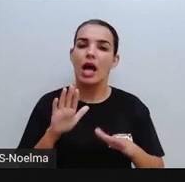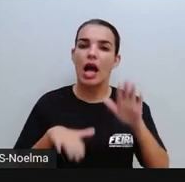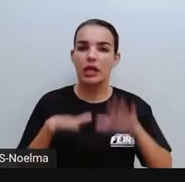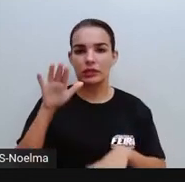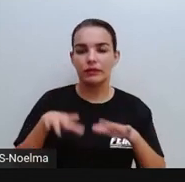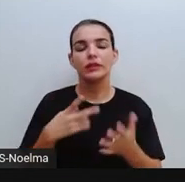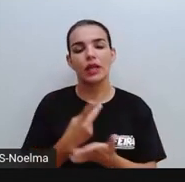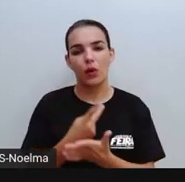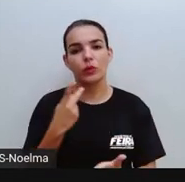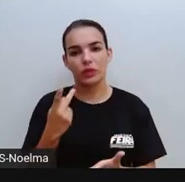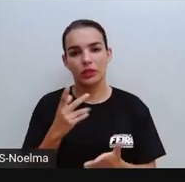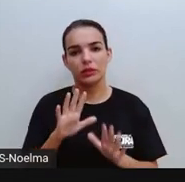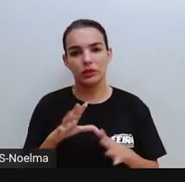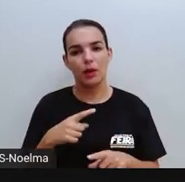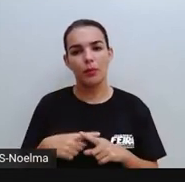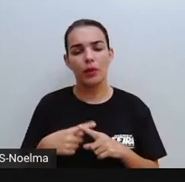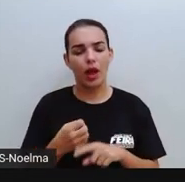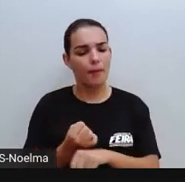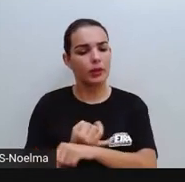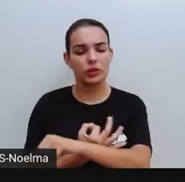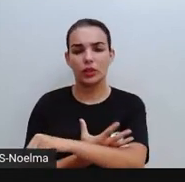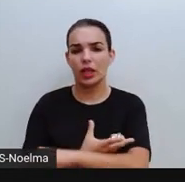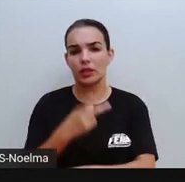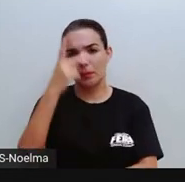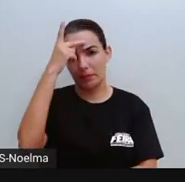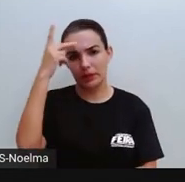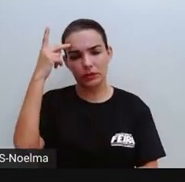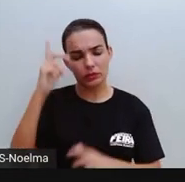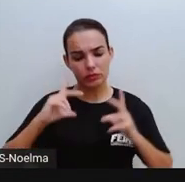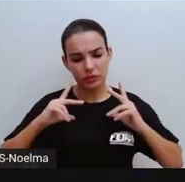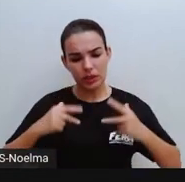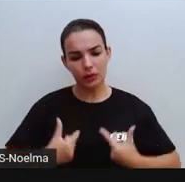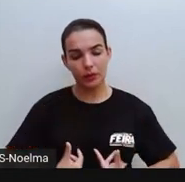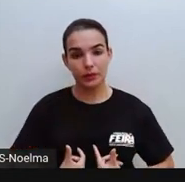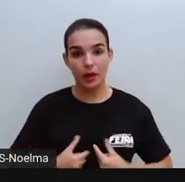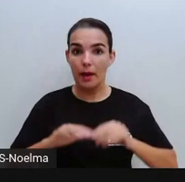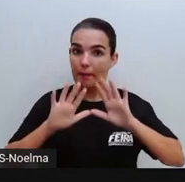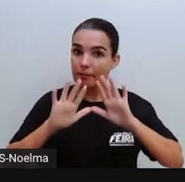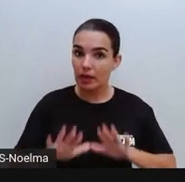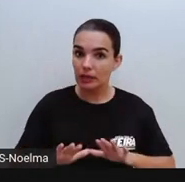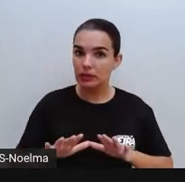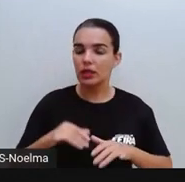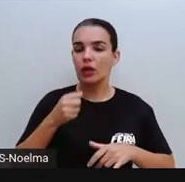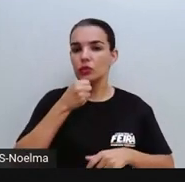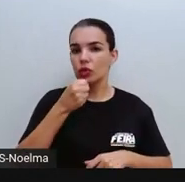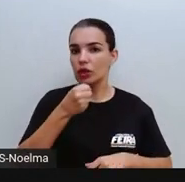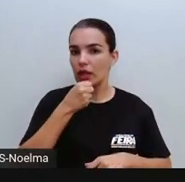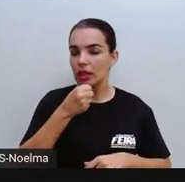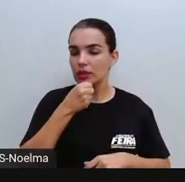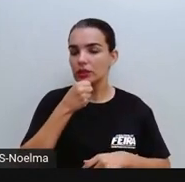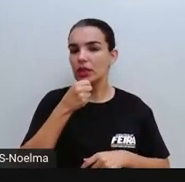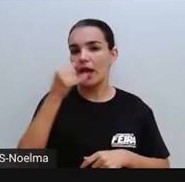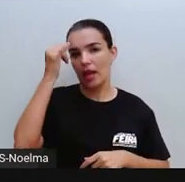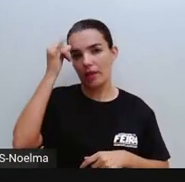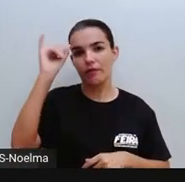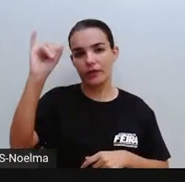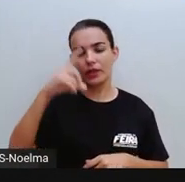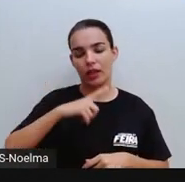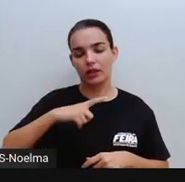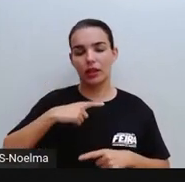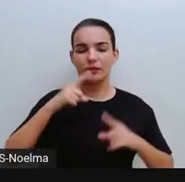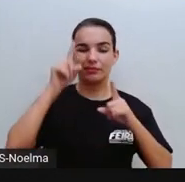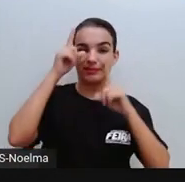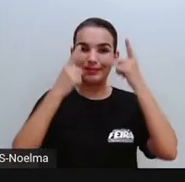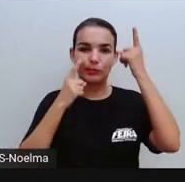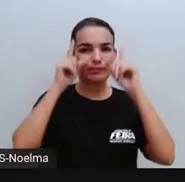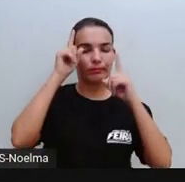que acontece mesmo mas de maneira geral quando a gente tá falando de notícia jornalista é vida né é esse tipo